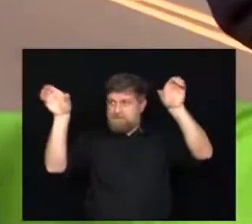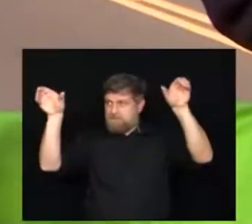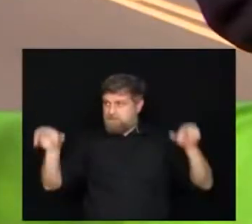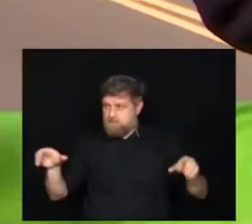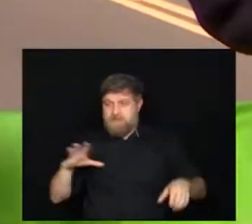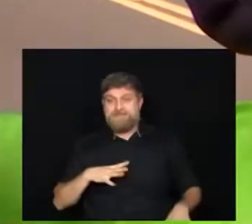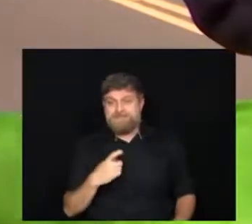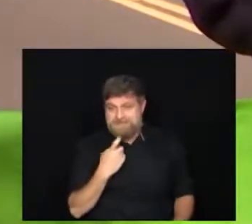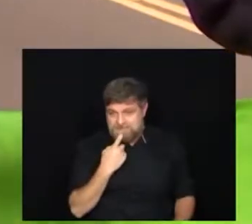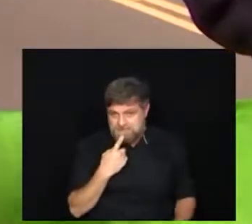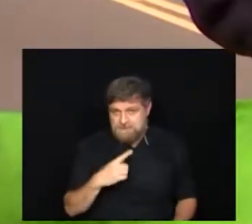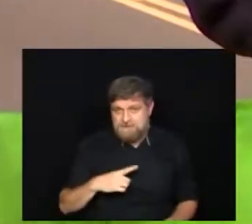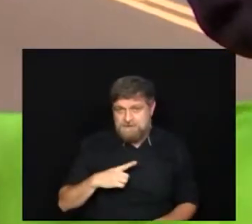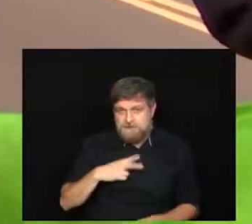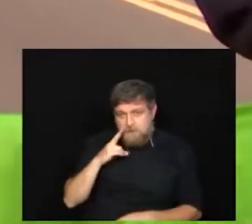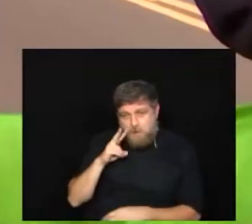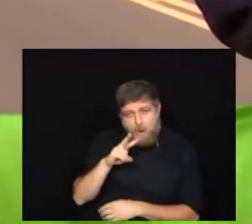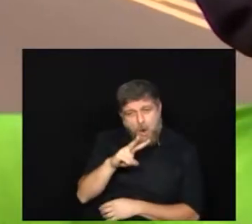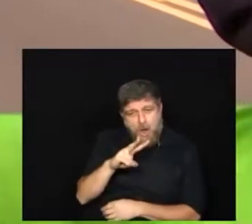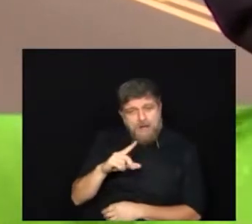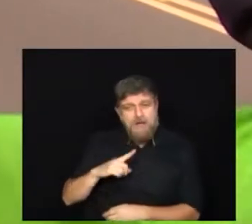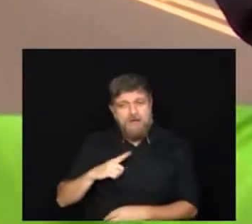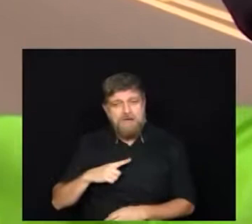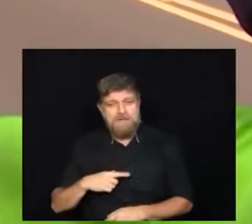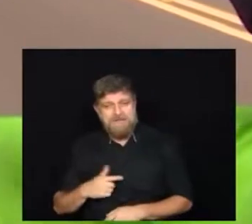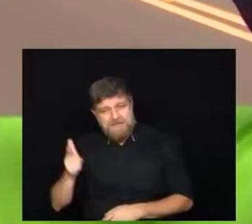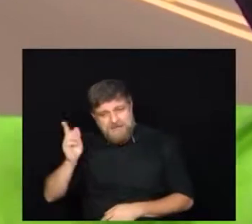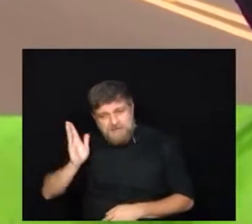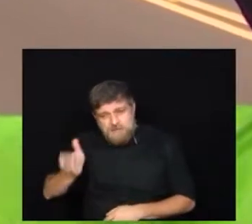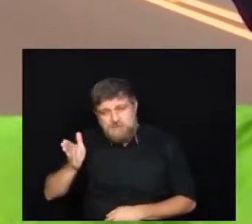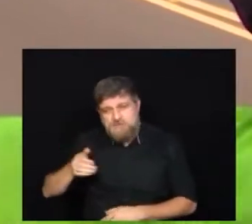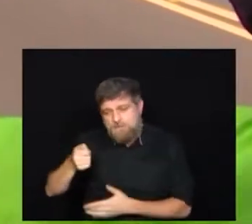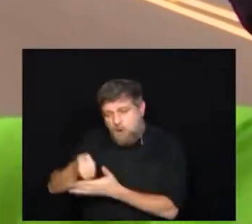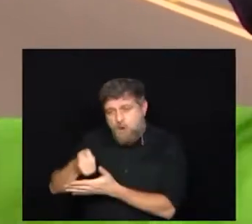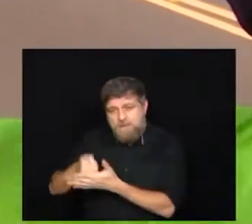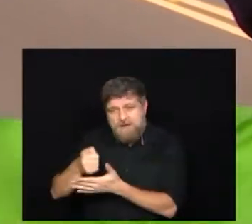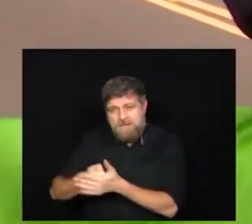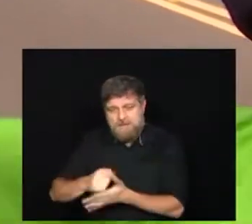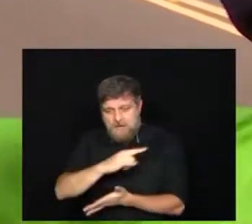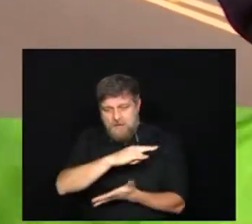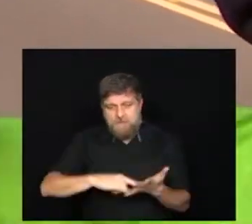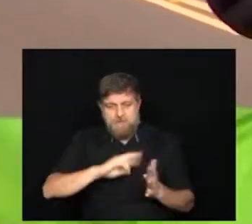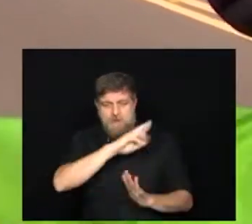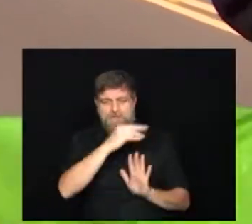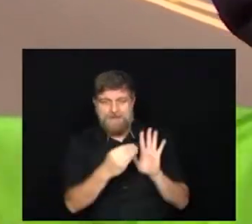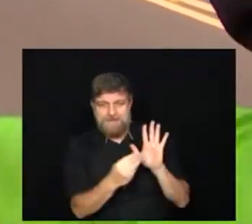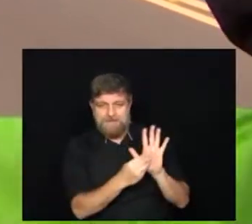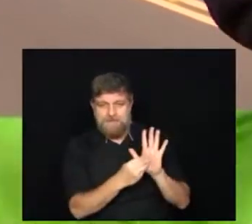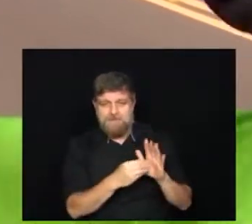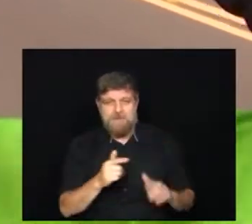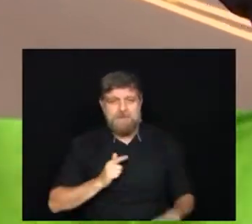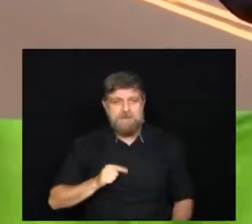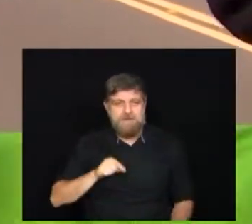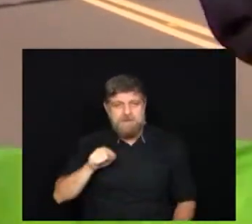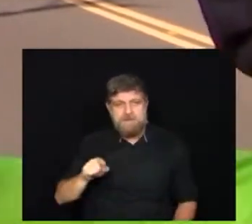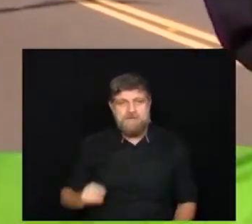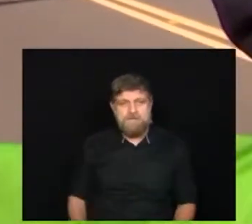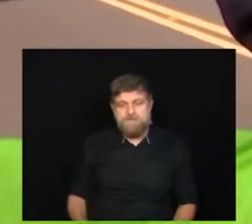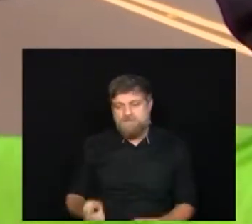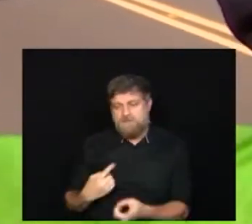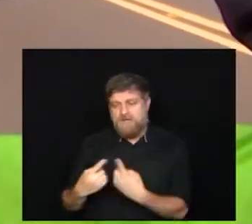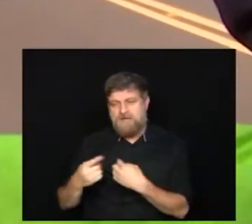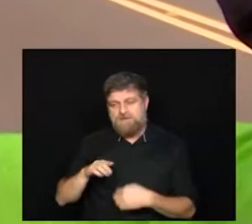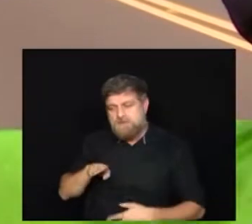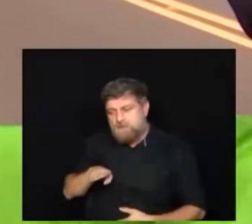na cidade, né? Existem passagens que já foram exigidas pelo licenciamento ambiental, como lá no prolongamento da Avenida